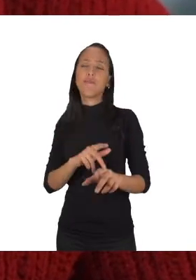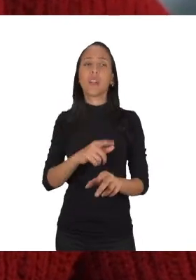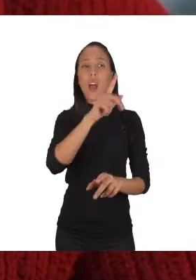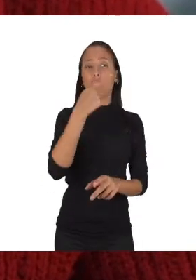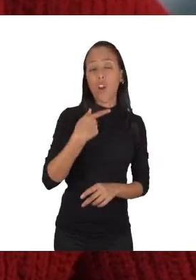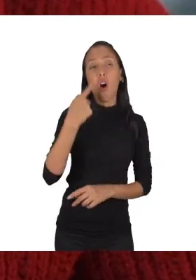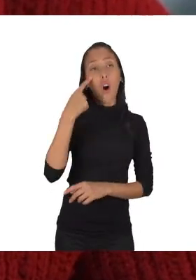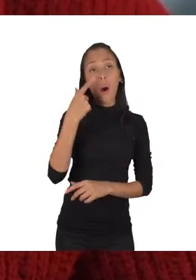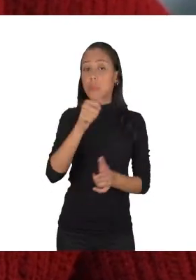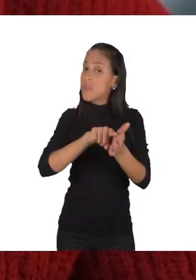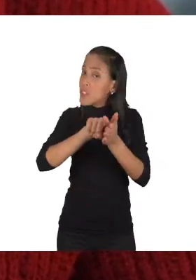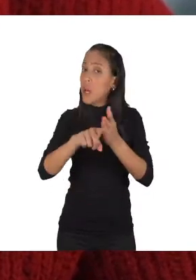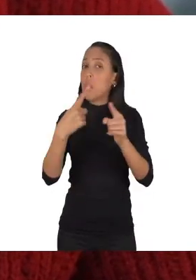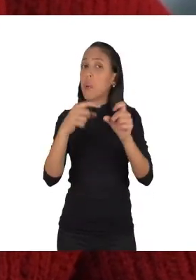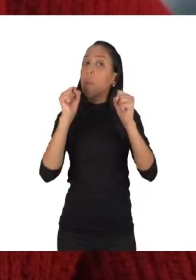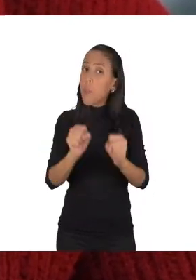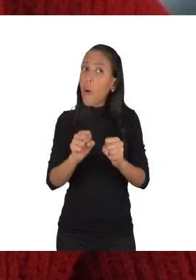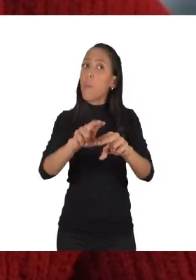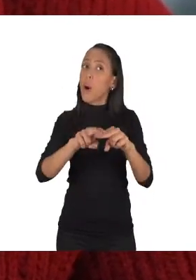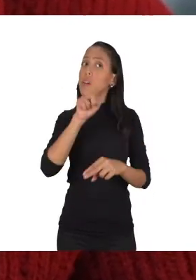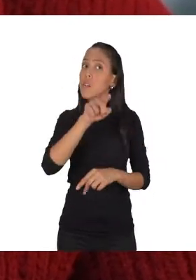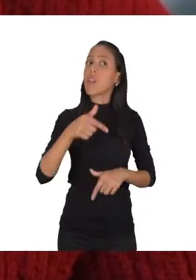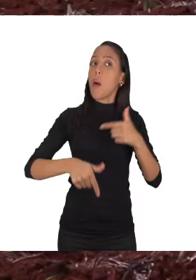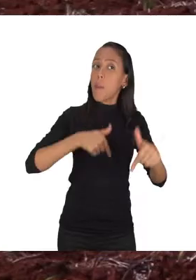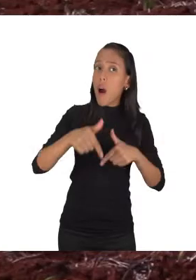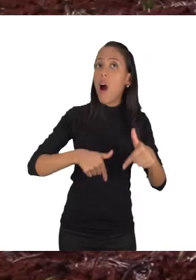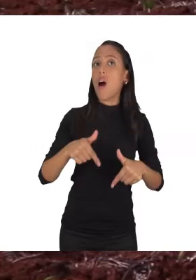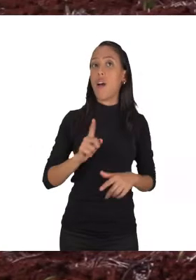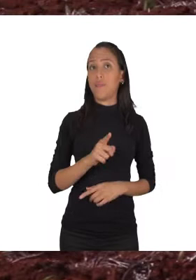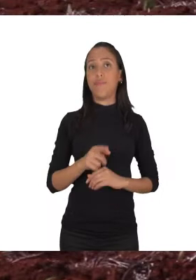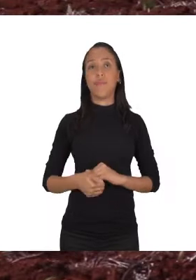investigar nesse negócio aí, porque pode ter relação com o trabalho e tua doença.